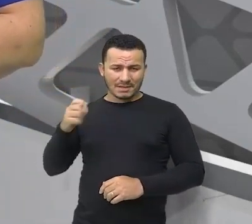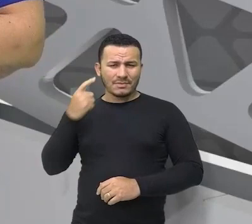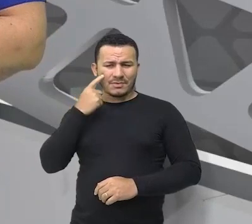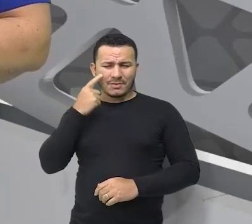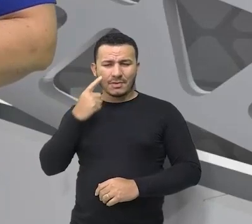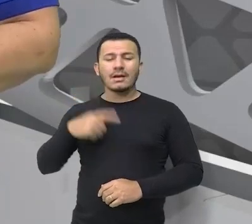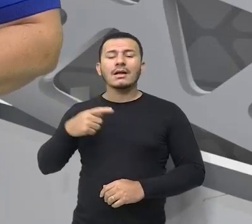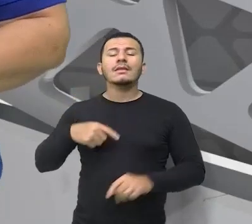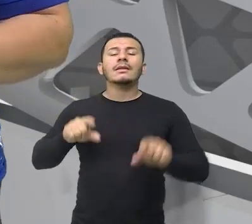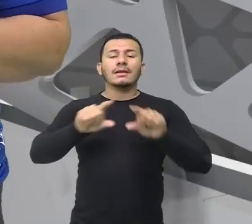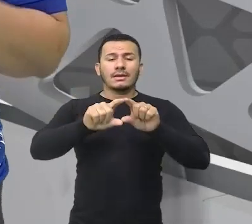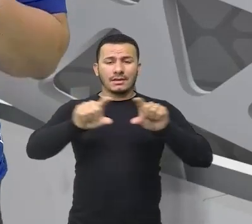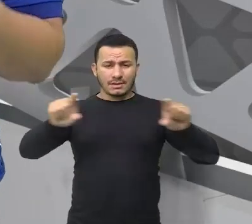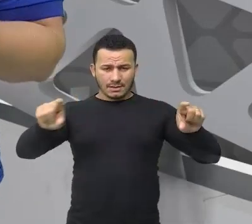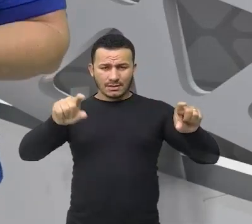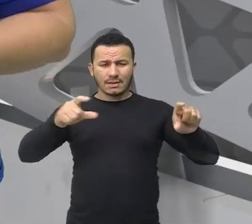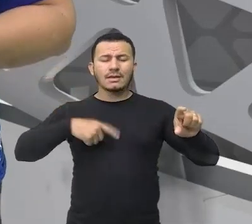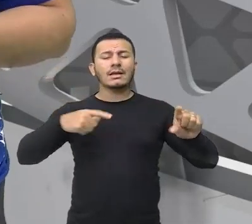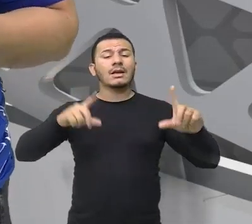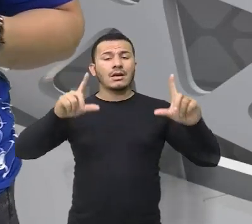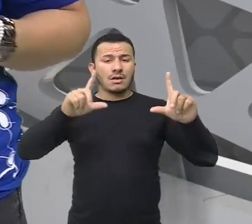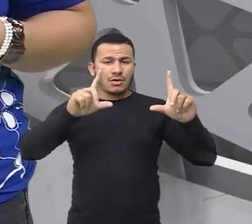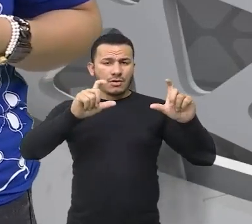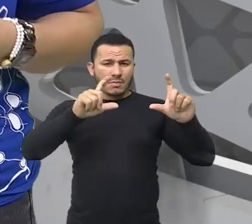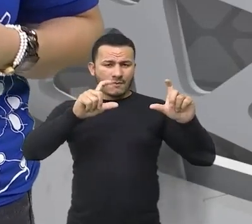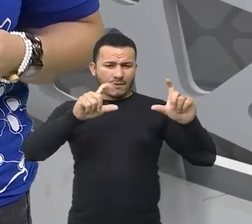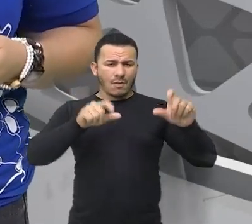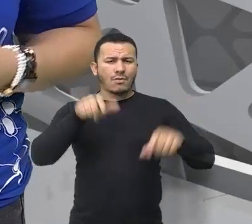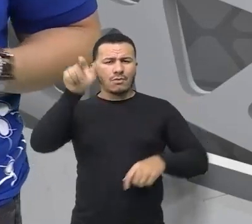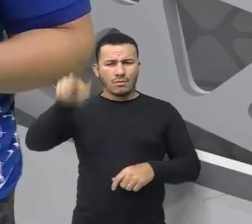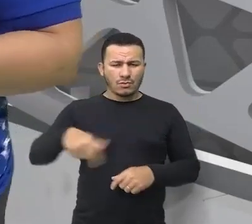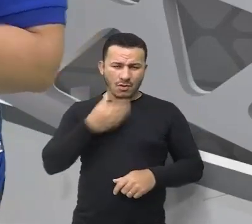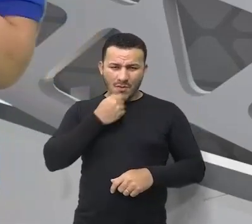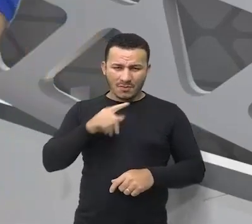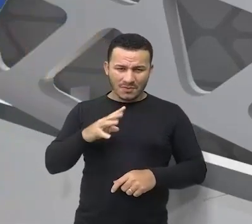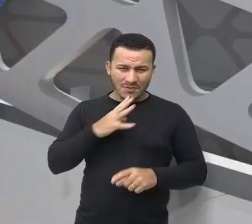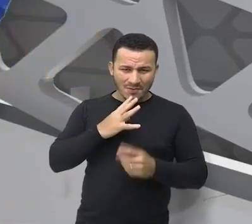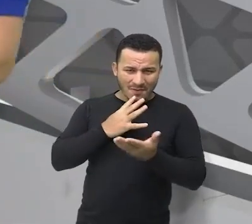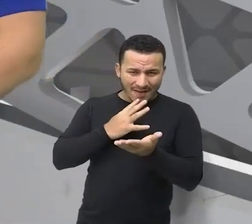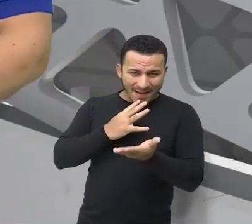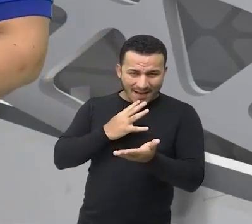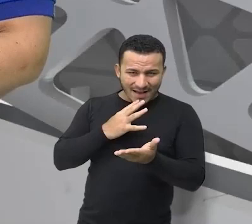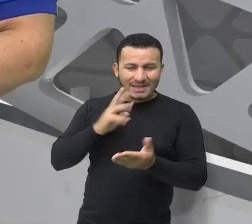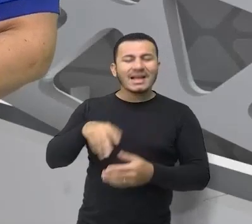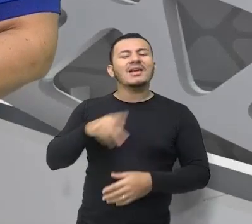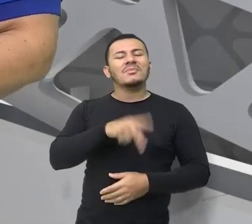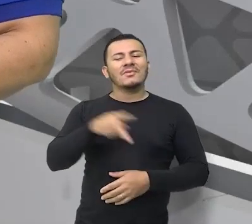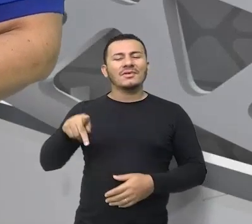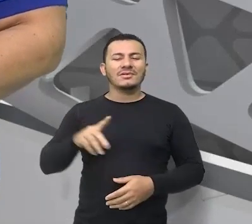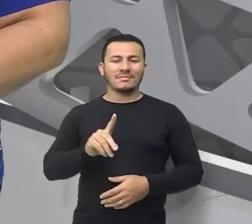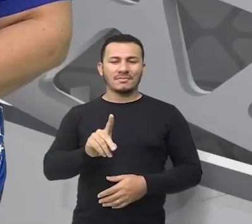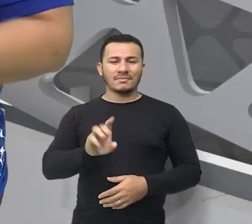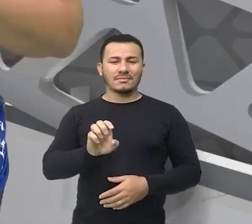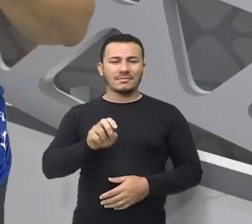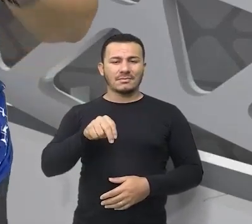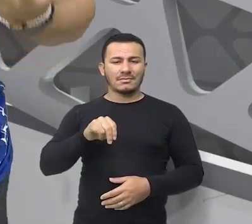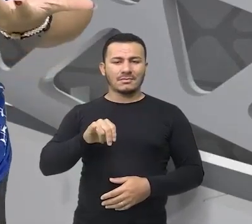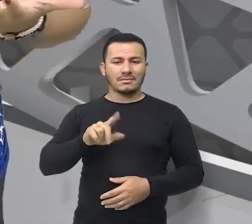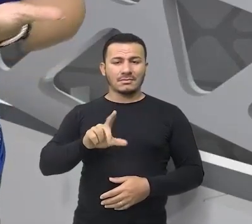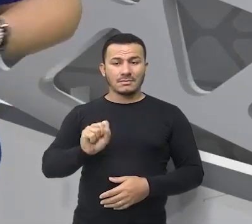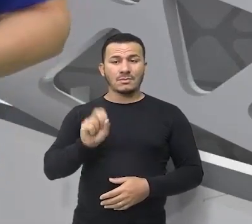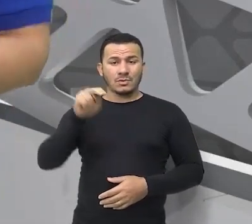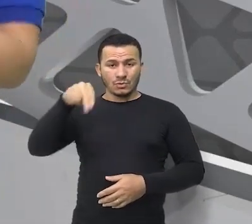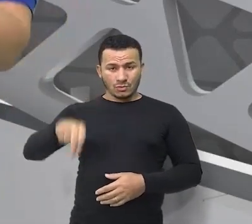na primeira linha aí, né, uma foto com um rapaz que vocês conhecem bem, nosso colega professor Denilson, não é?